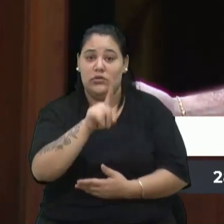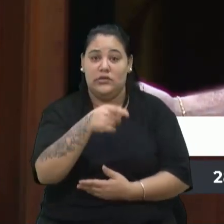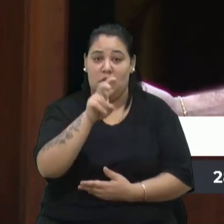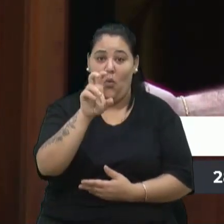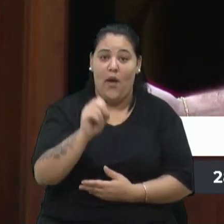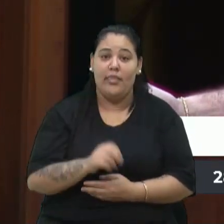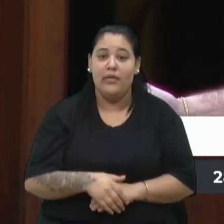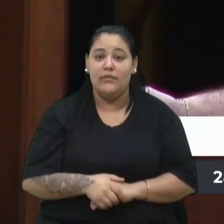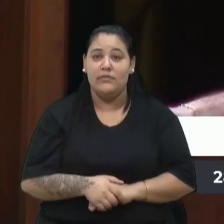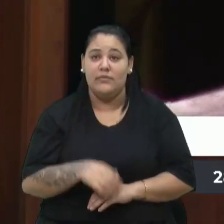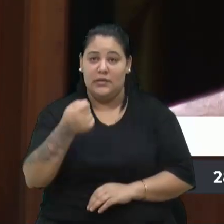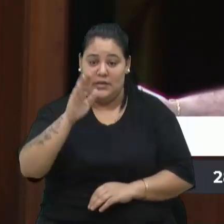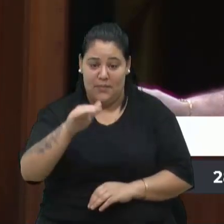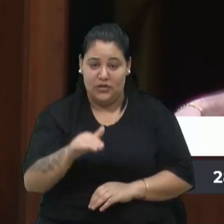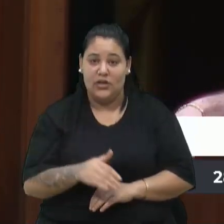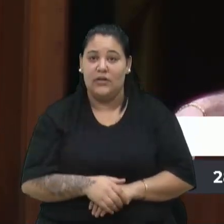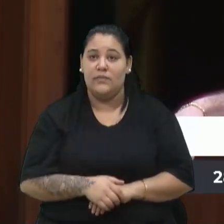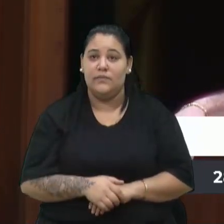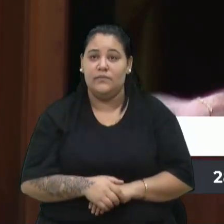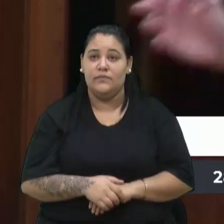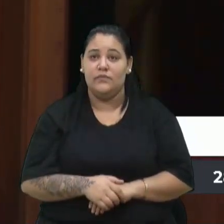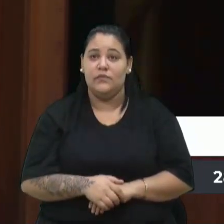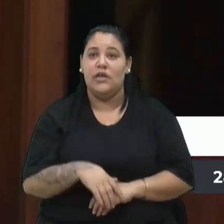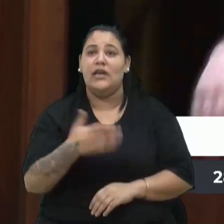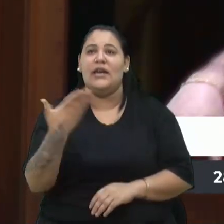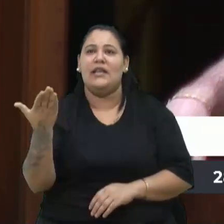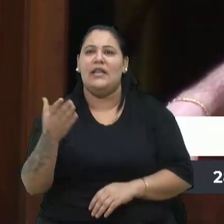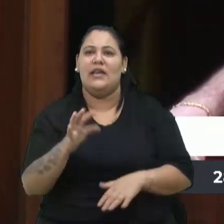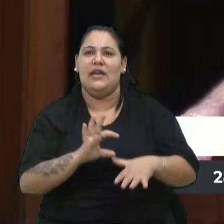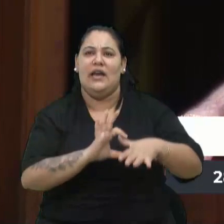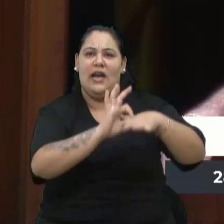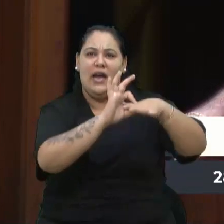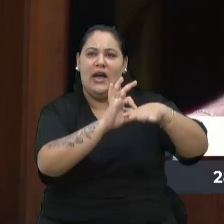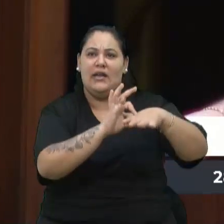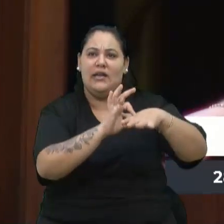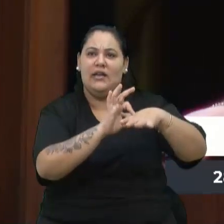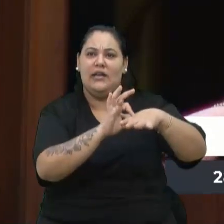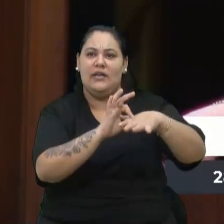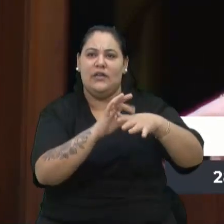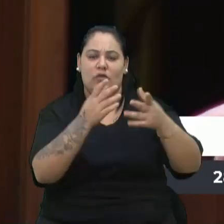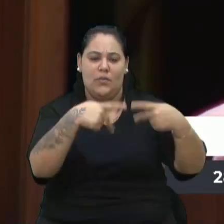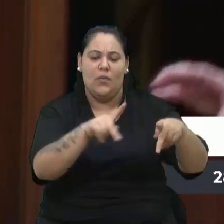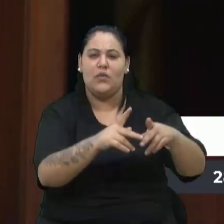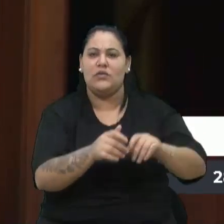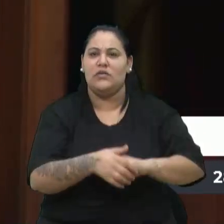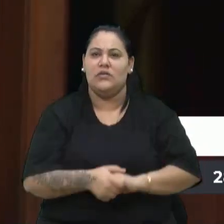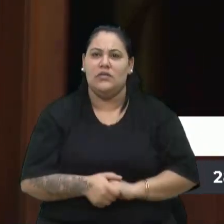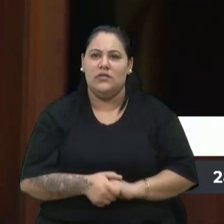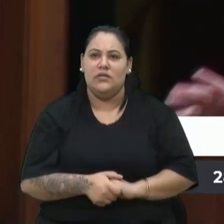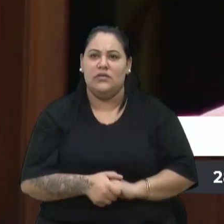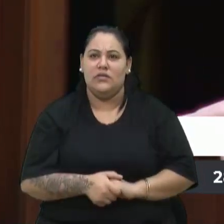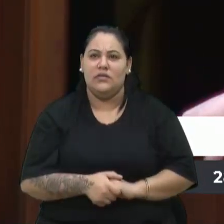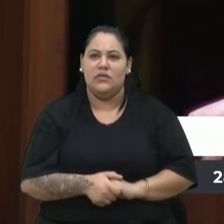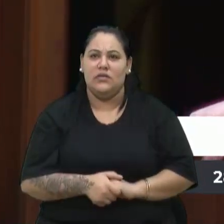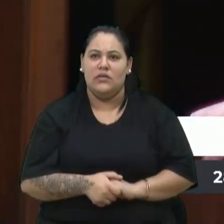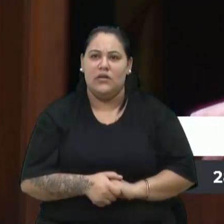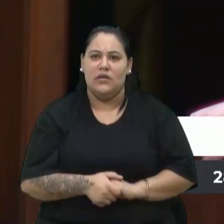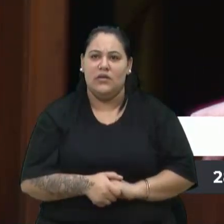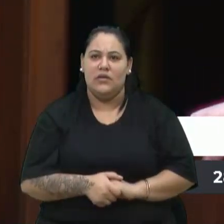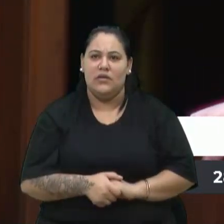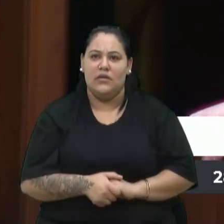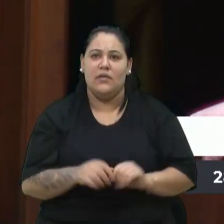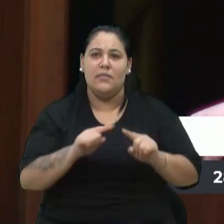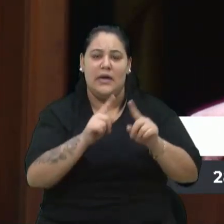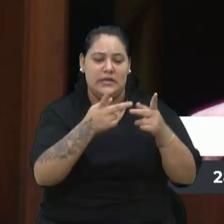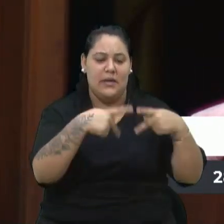mais. Péssima parte, vereador. E o vale picanha do povo? Eu não quero vale picanha para mim, eu tenho certeza que a maioria dos vereadores não querem para si, mas é para a